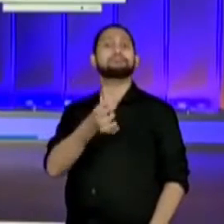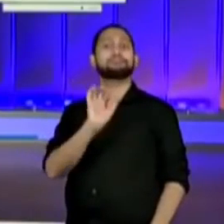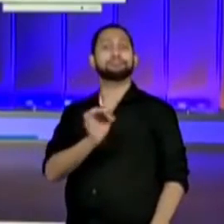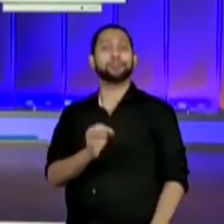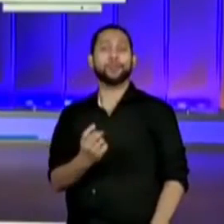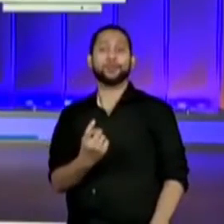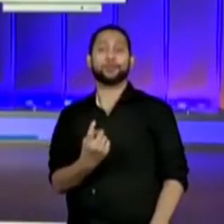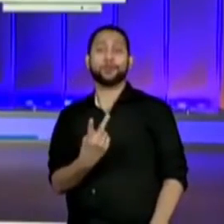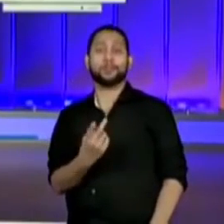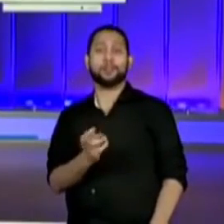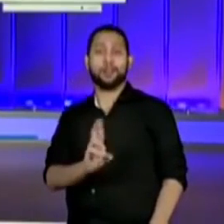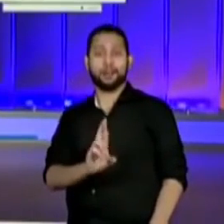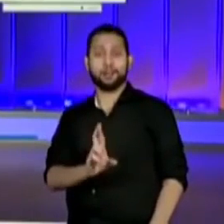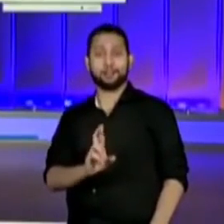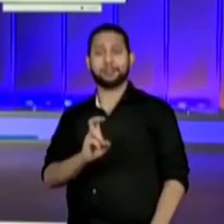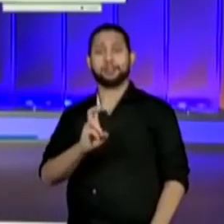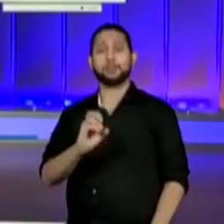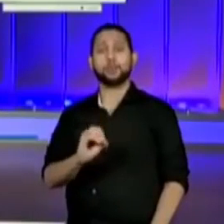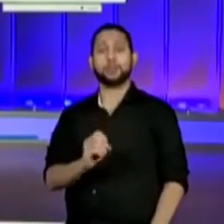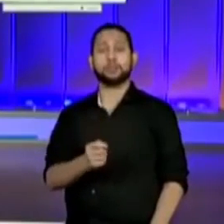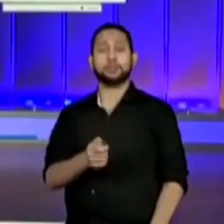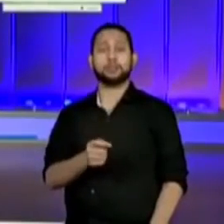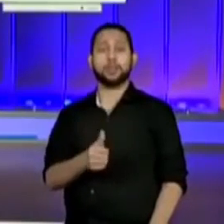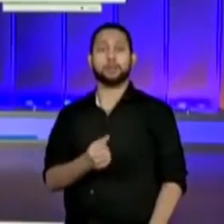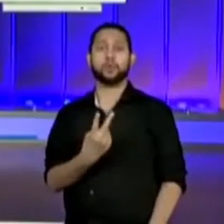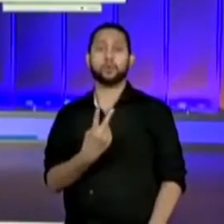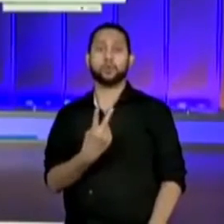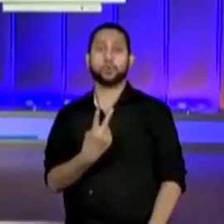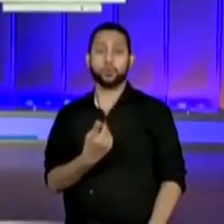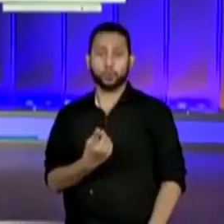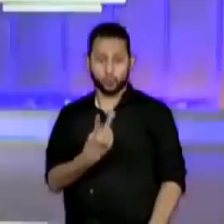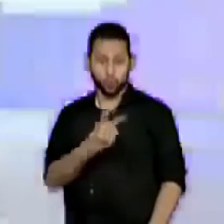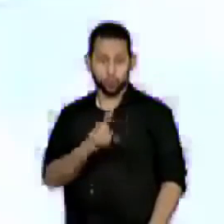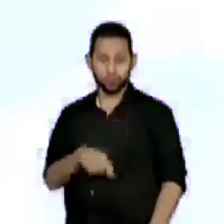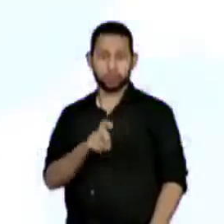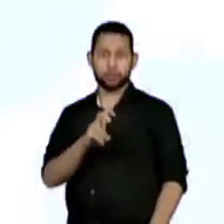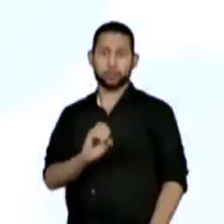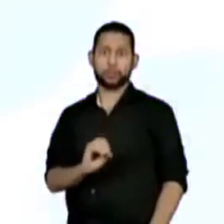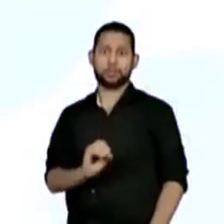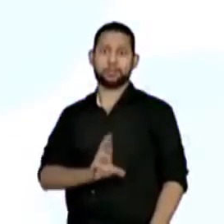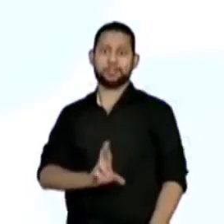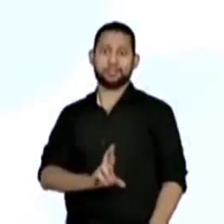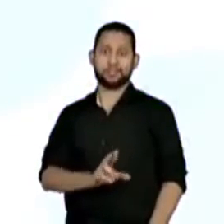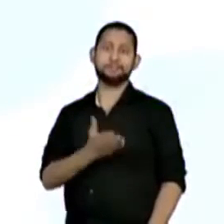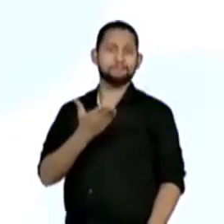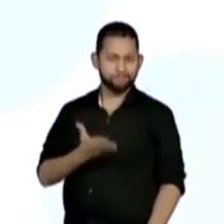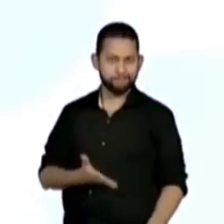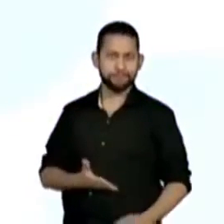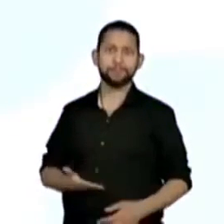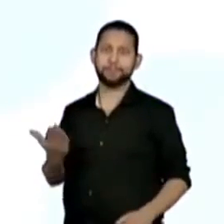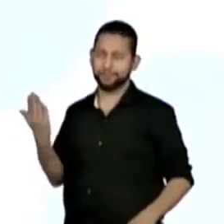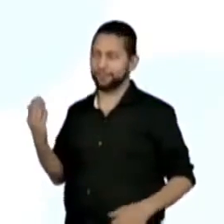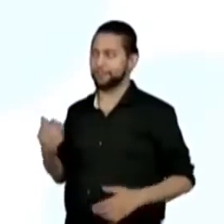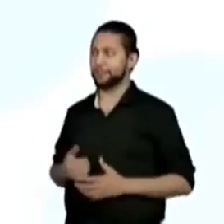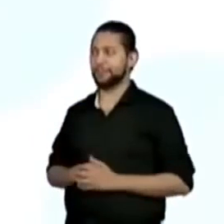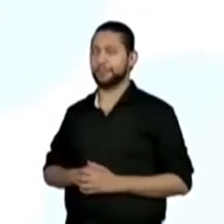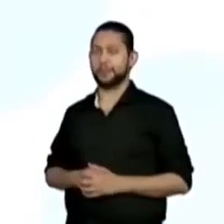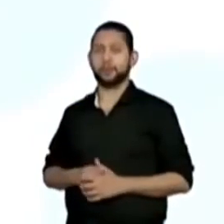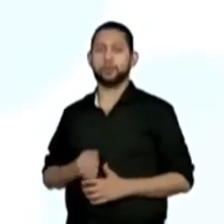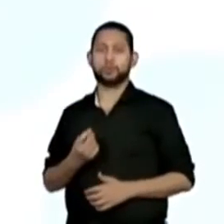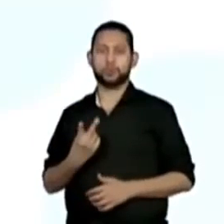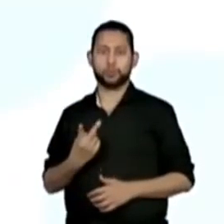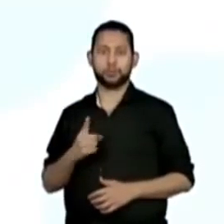12,50 R 12,50 Vamos então r$